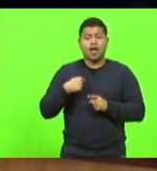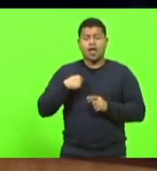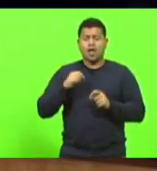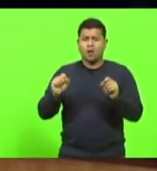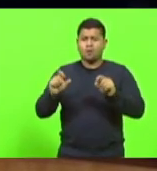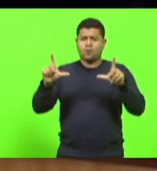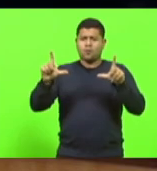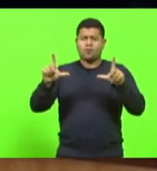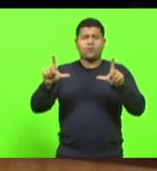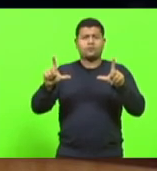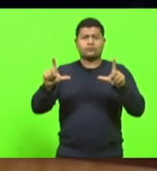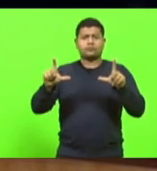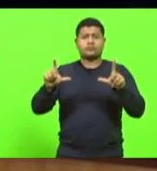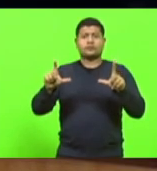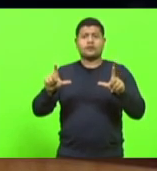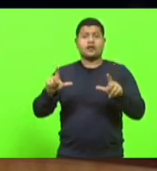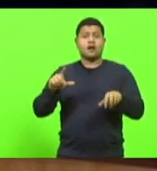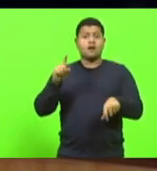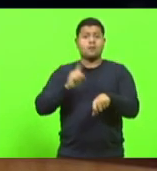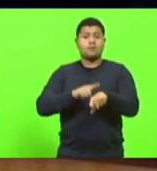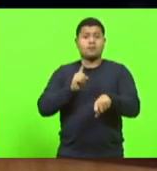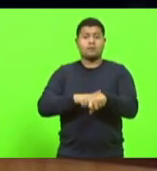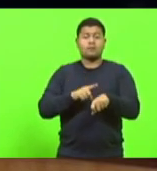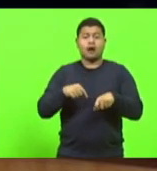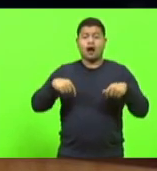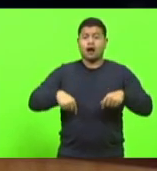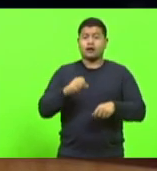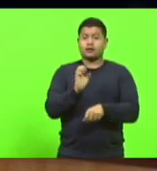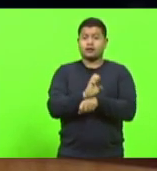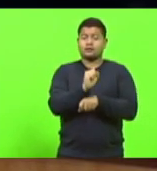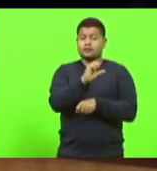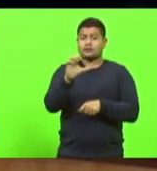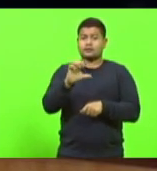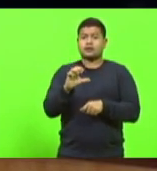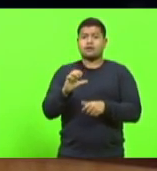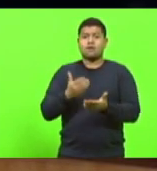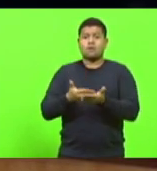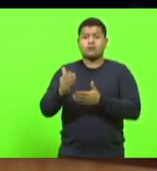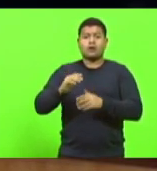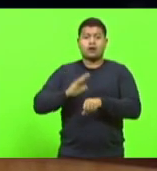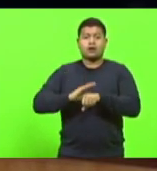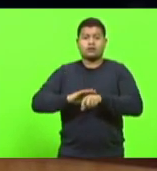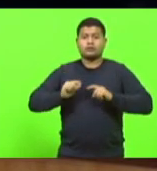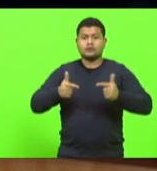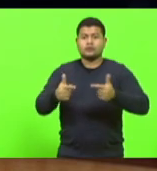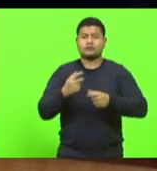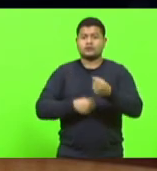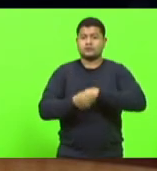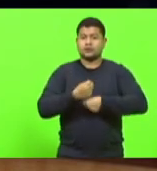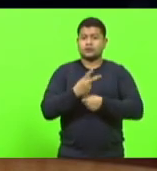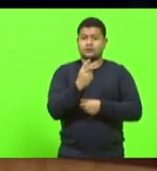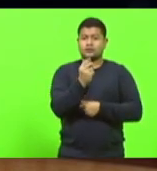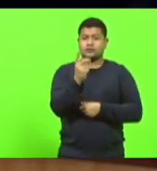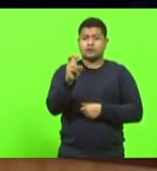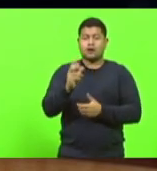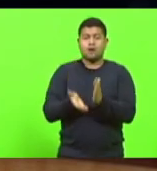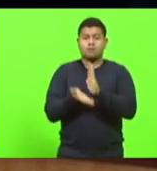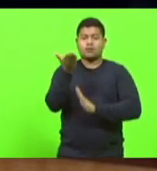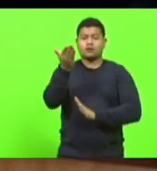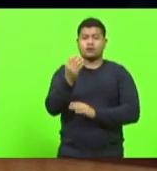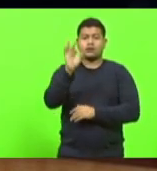atenção que ao mesmo tempo em que Santa Catarina saiu na frente em 2015 aumentando a alíquota do